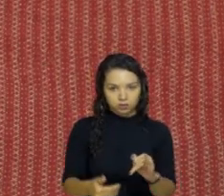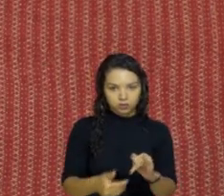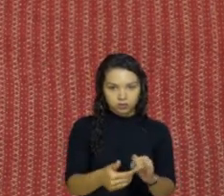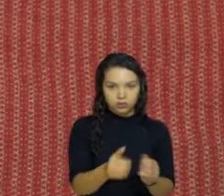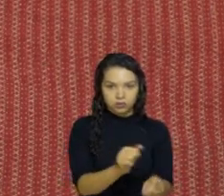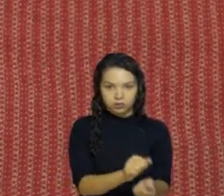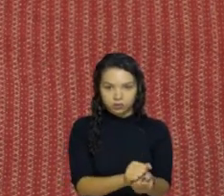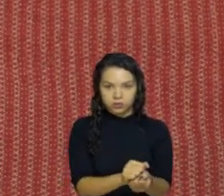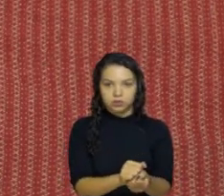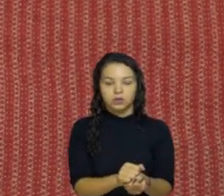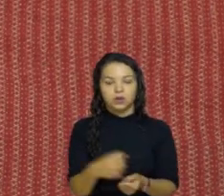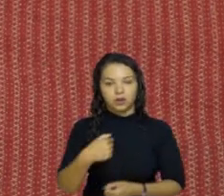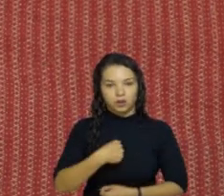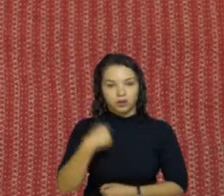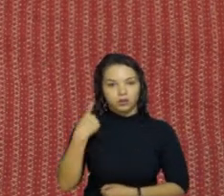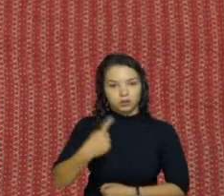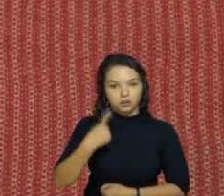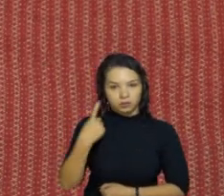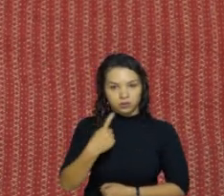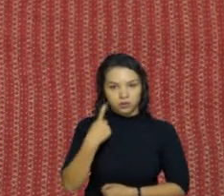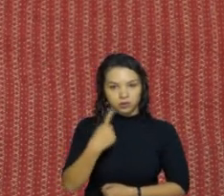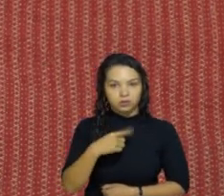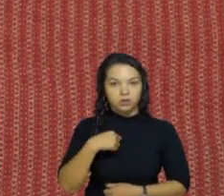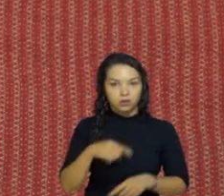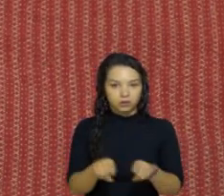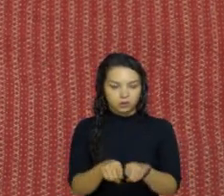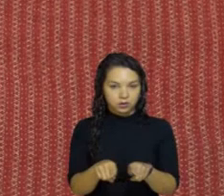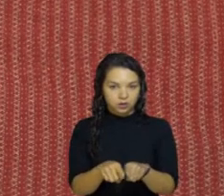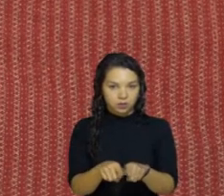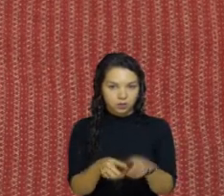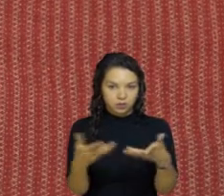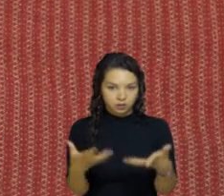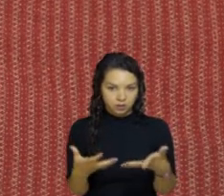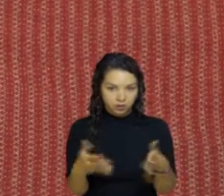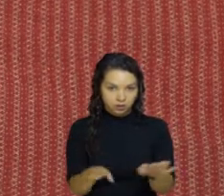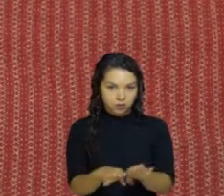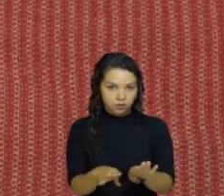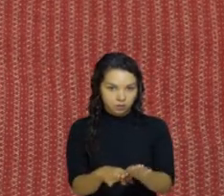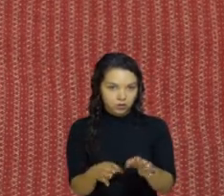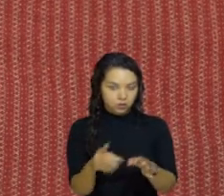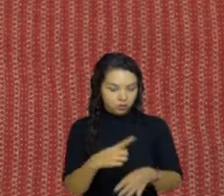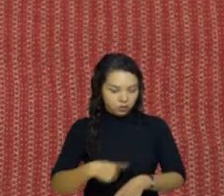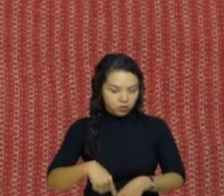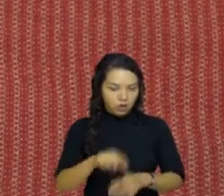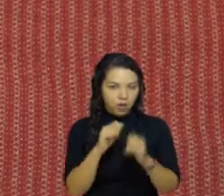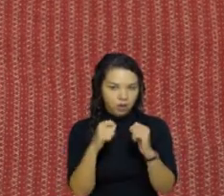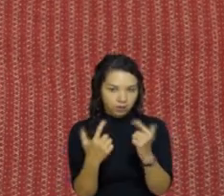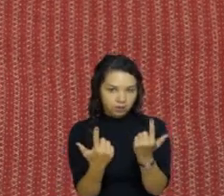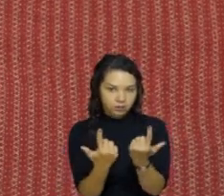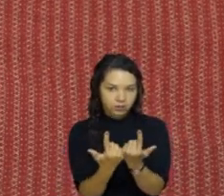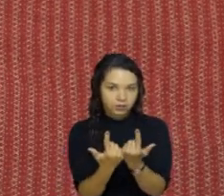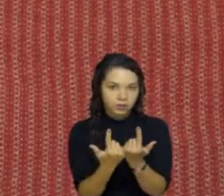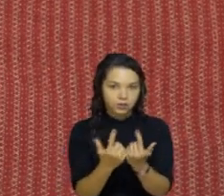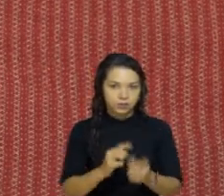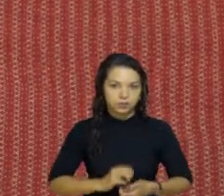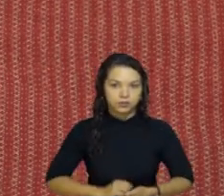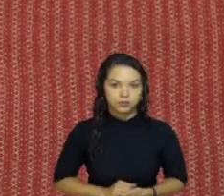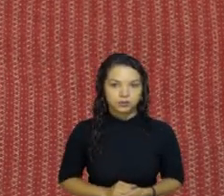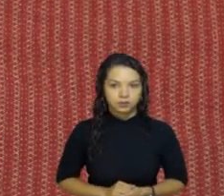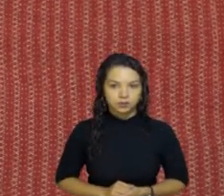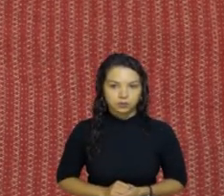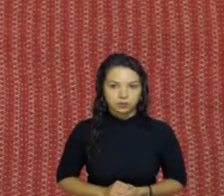este deputado, como espero também poder contar aqui com toda a nossa Assembleia Legislativa,